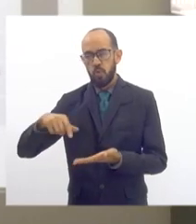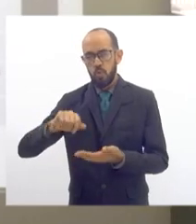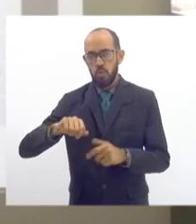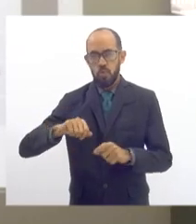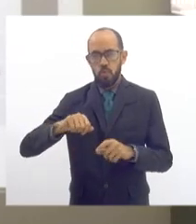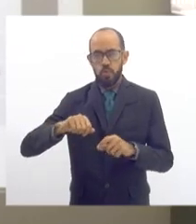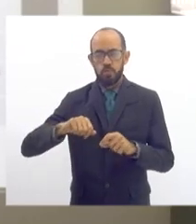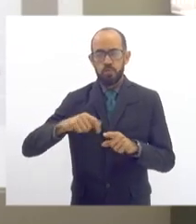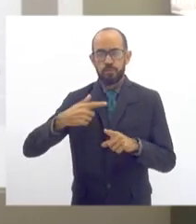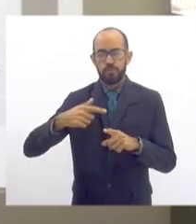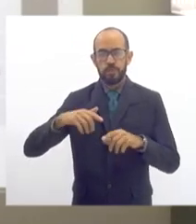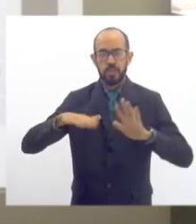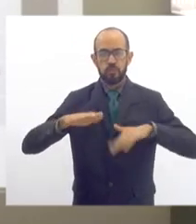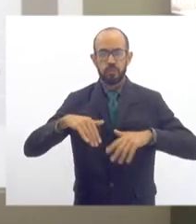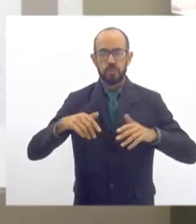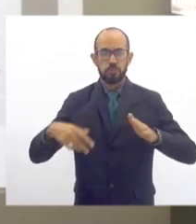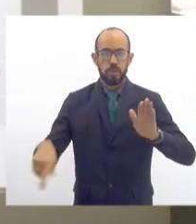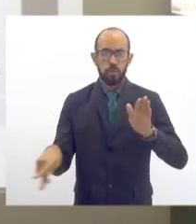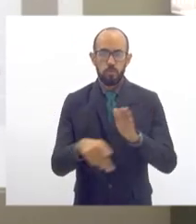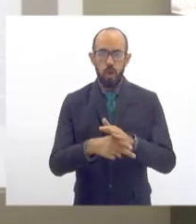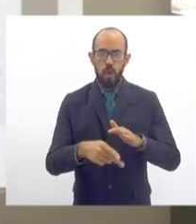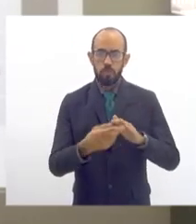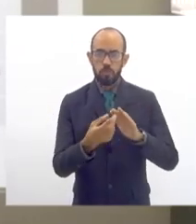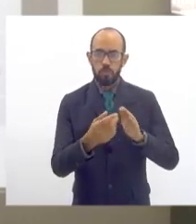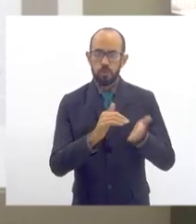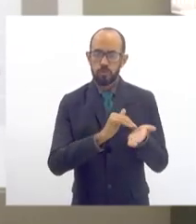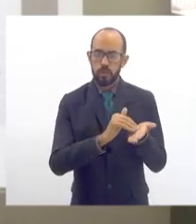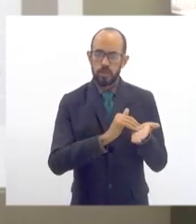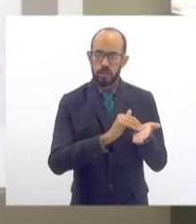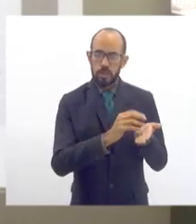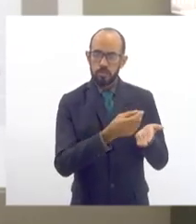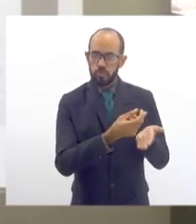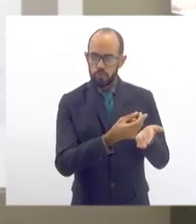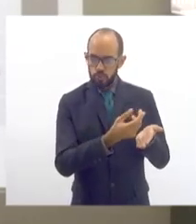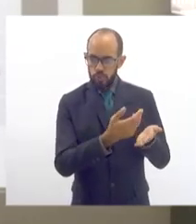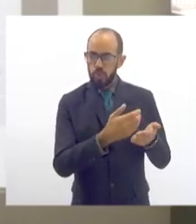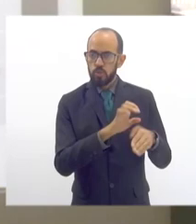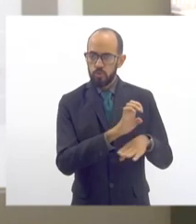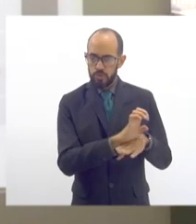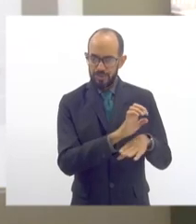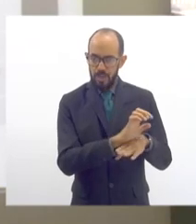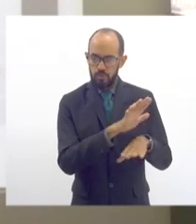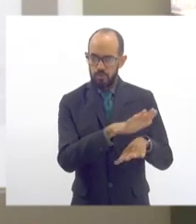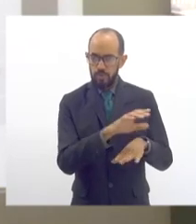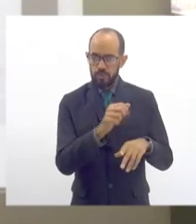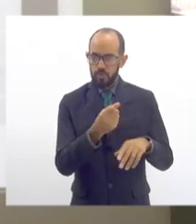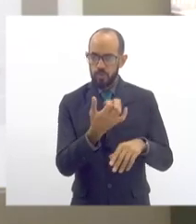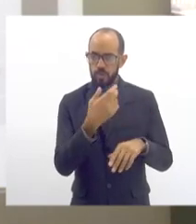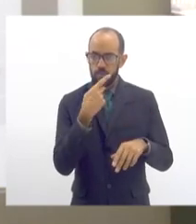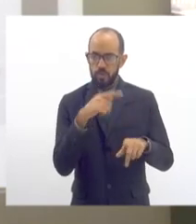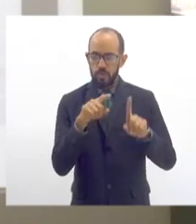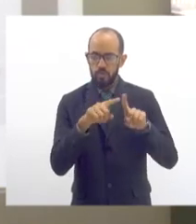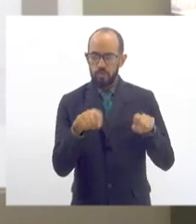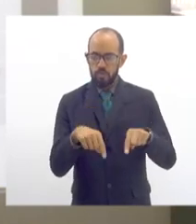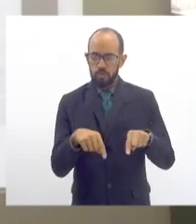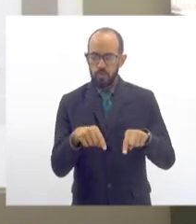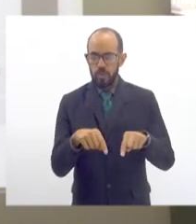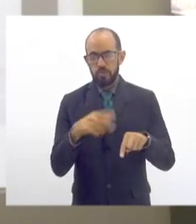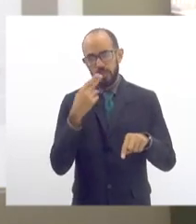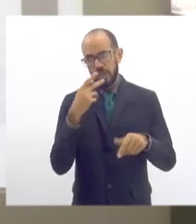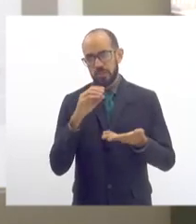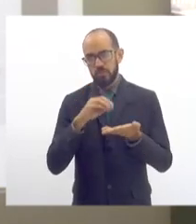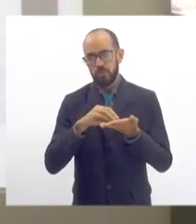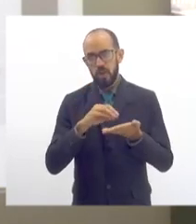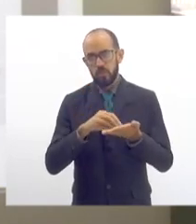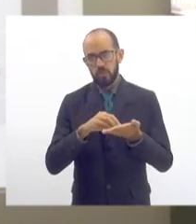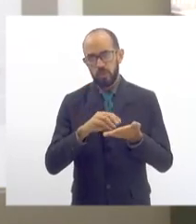até mesmo para o Tesouro do Estado, mas, quando a gente fala do servidor em si, parece que está faltando. Então, assim, são formas